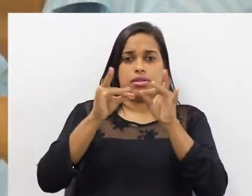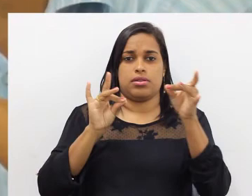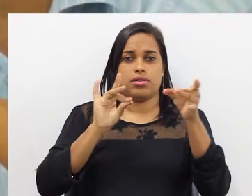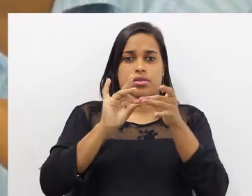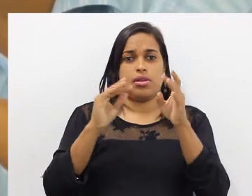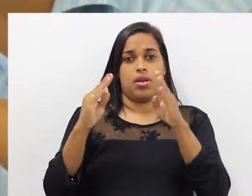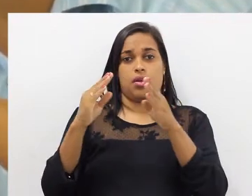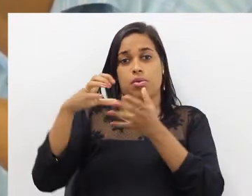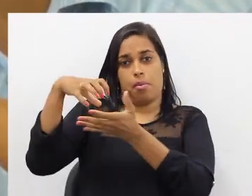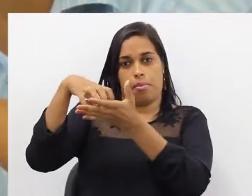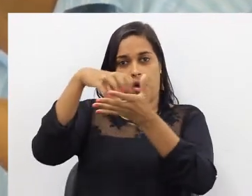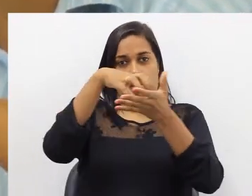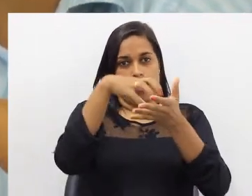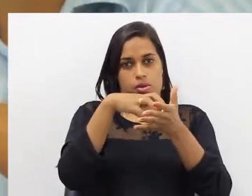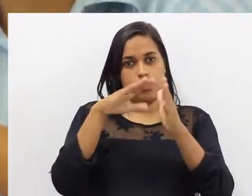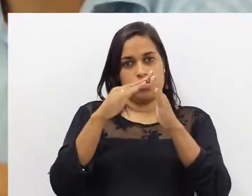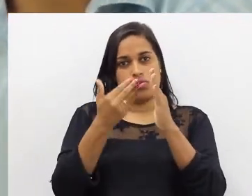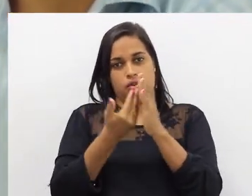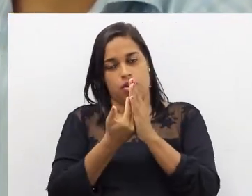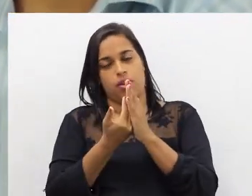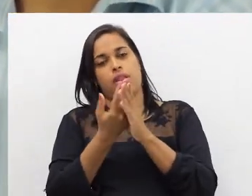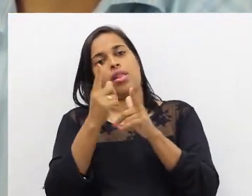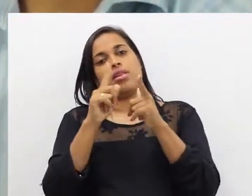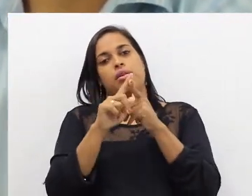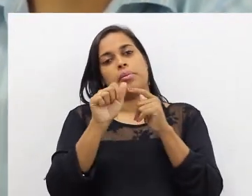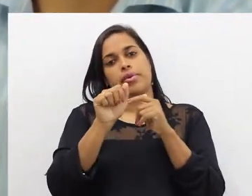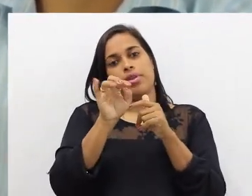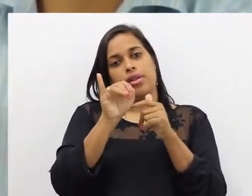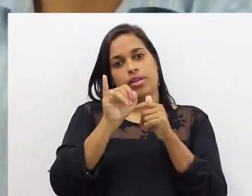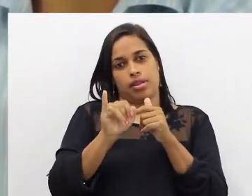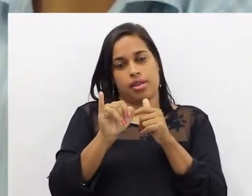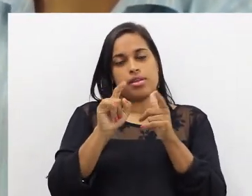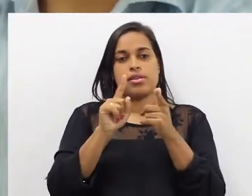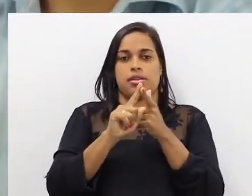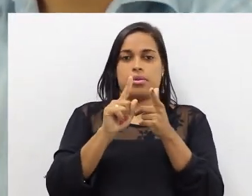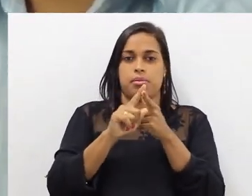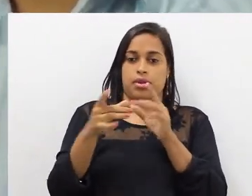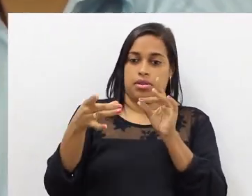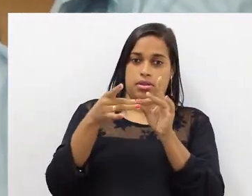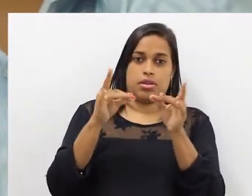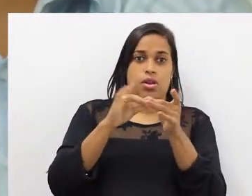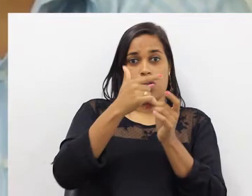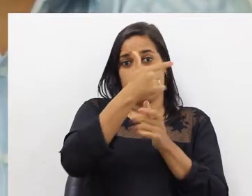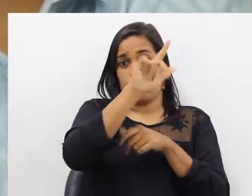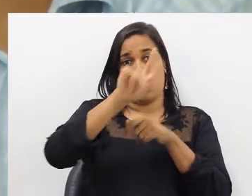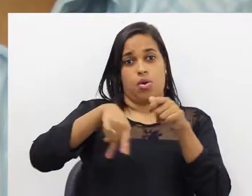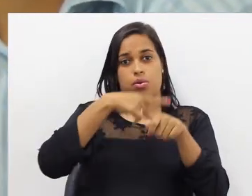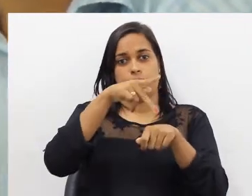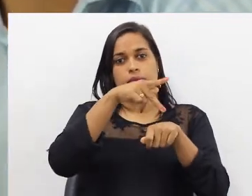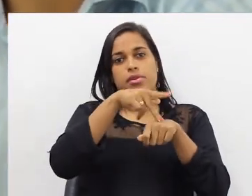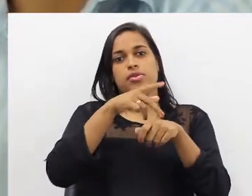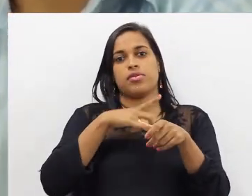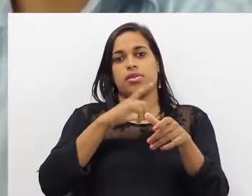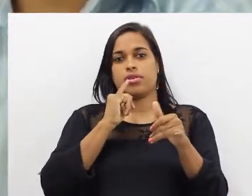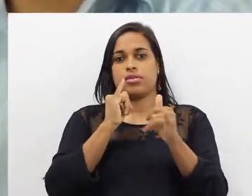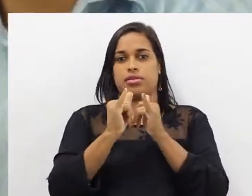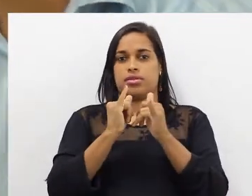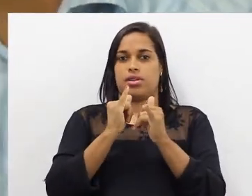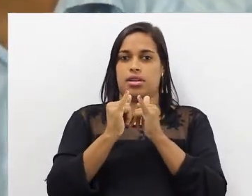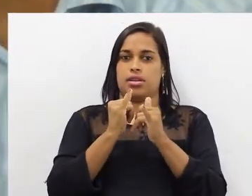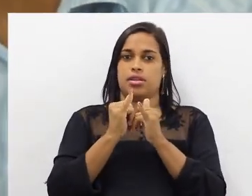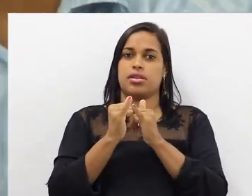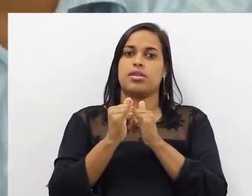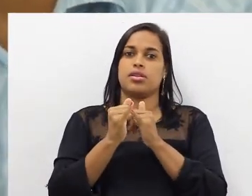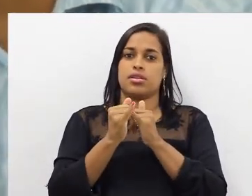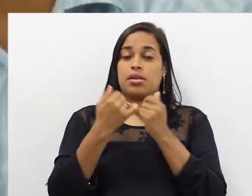está interligada com a rede da ATI, por exemplo, que está interligada com a rede de outro país, quando você acessa um site. E para tudo